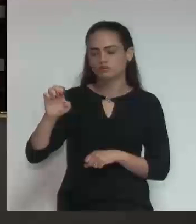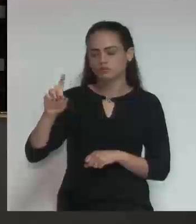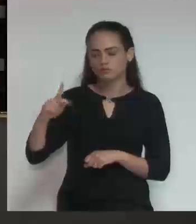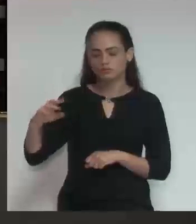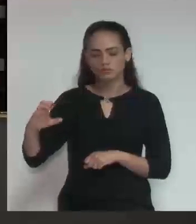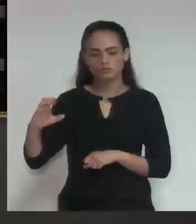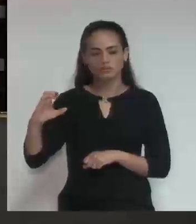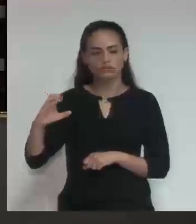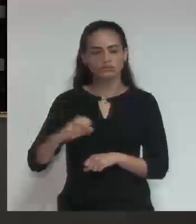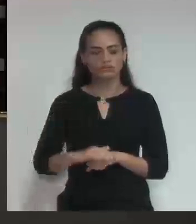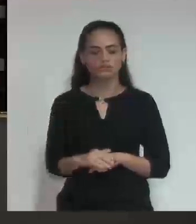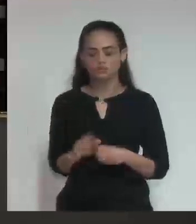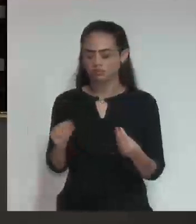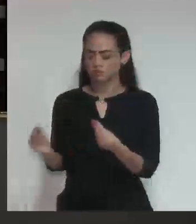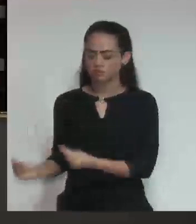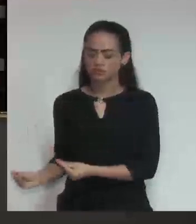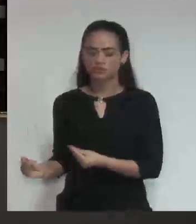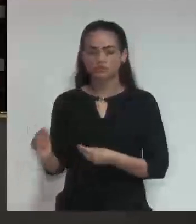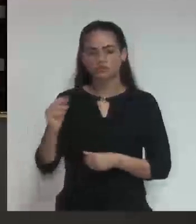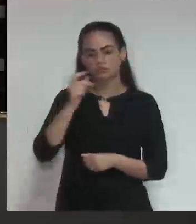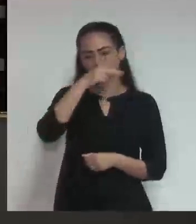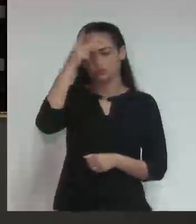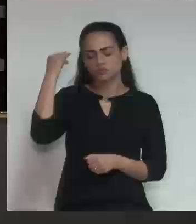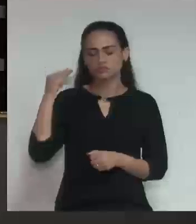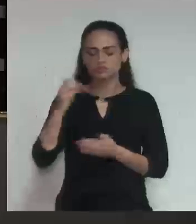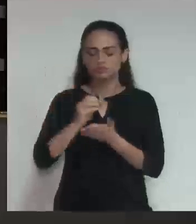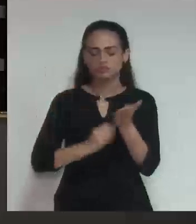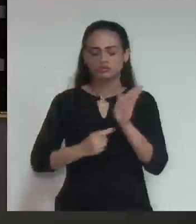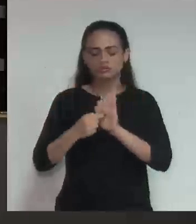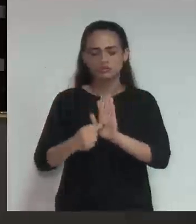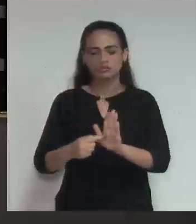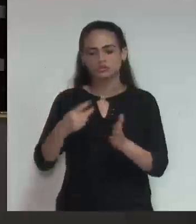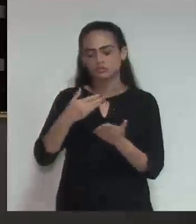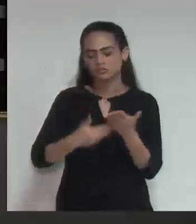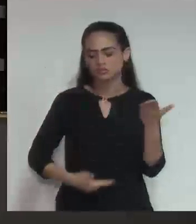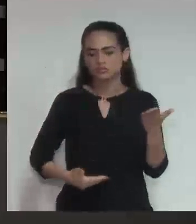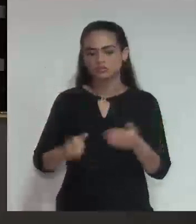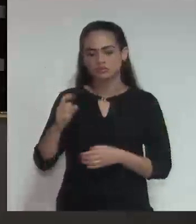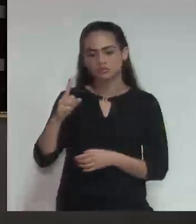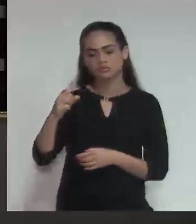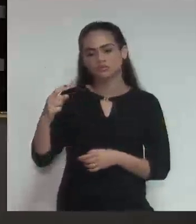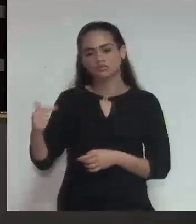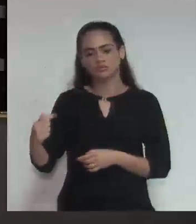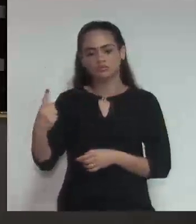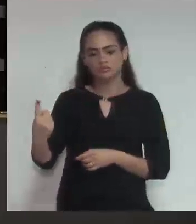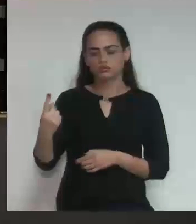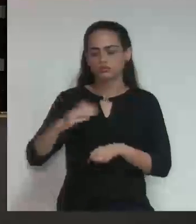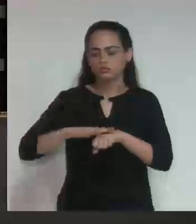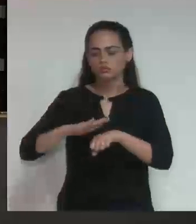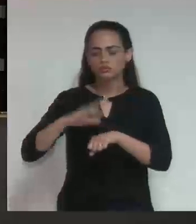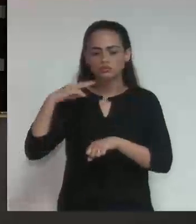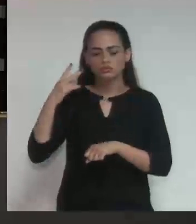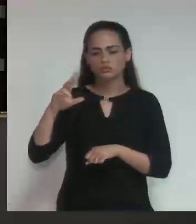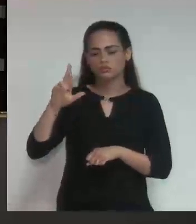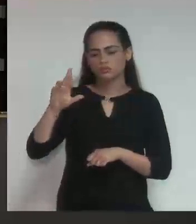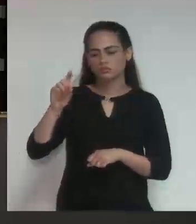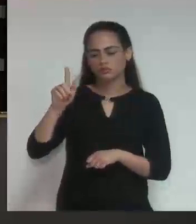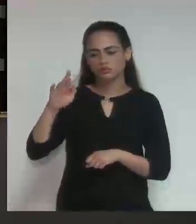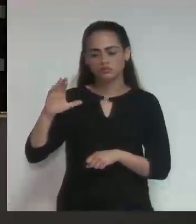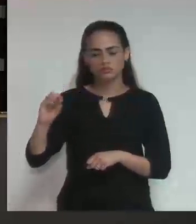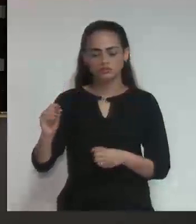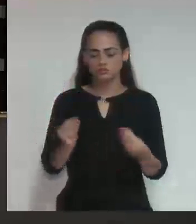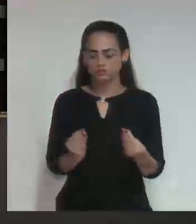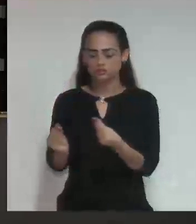Encaminhe-se. Ofício do Gabinete do Prefeito número 240/2018, em resposta ao requerimento número 101/2018, de autoria do vereador Rodrigo Paixão.